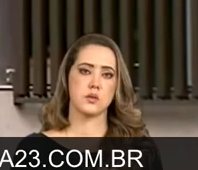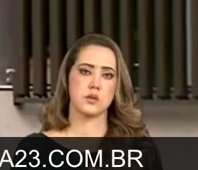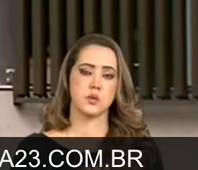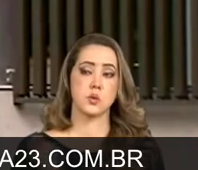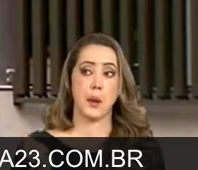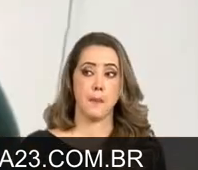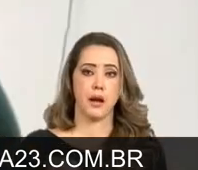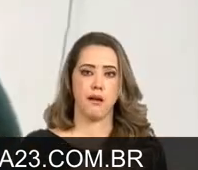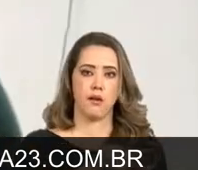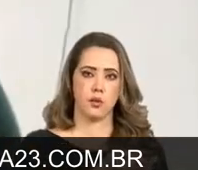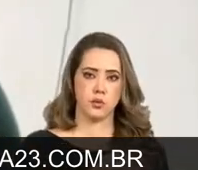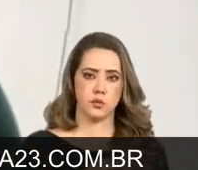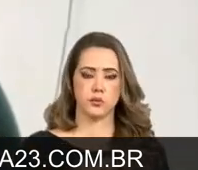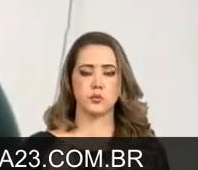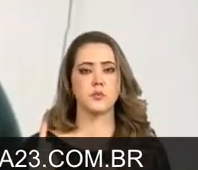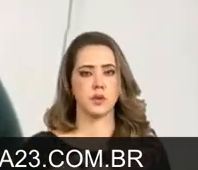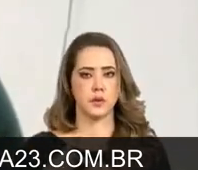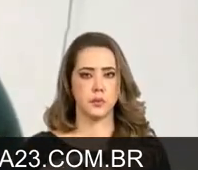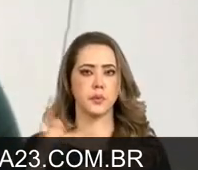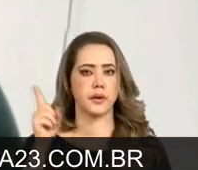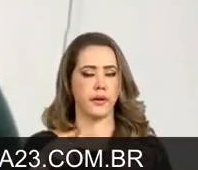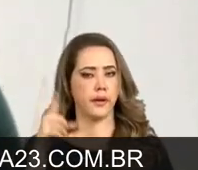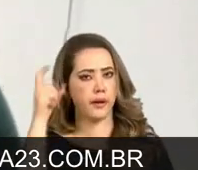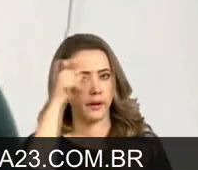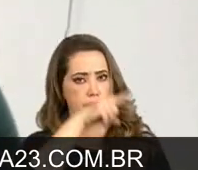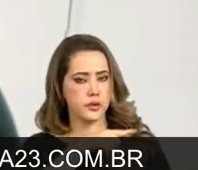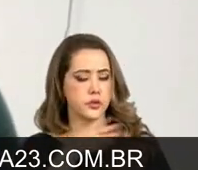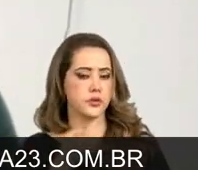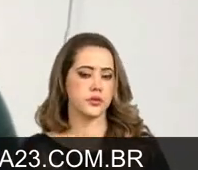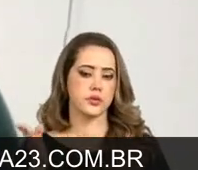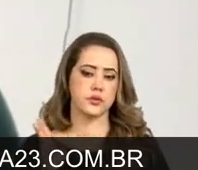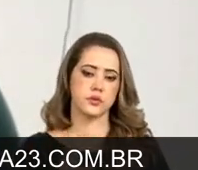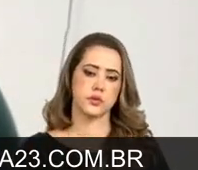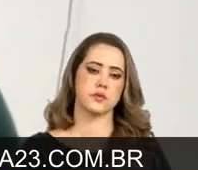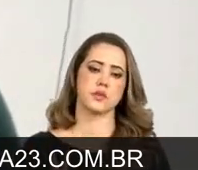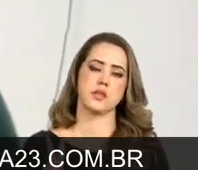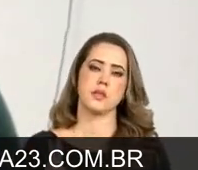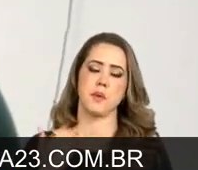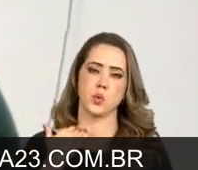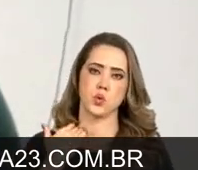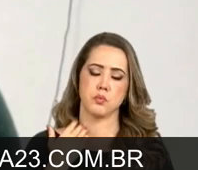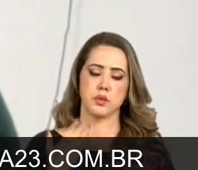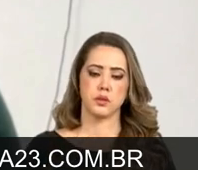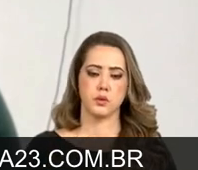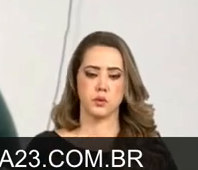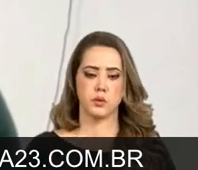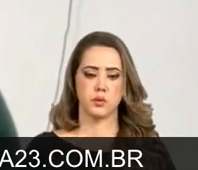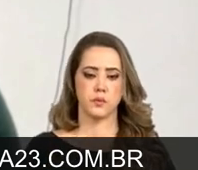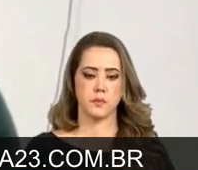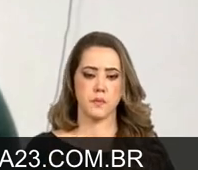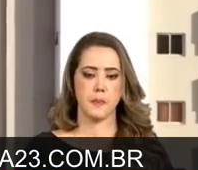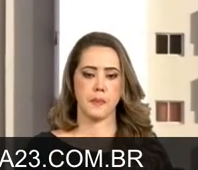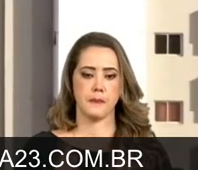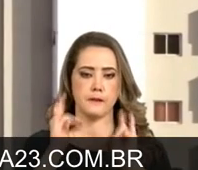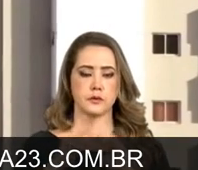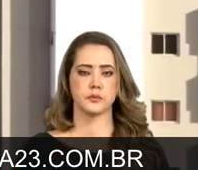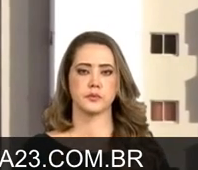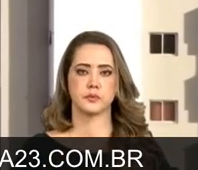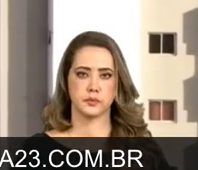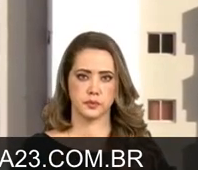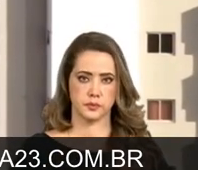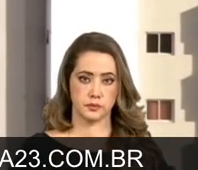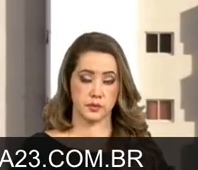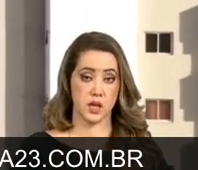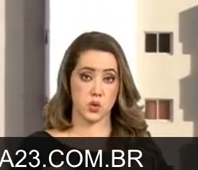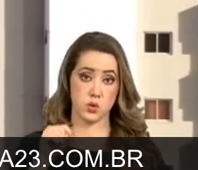são pagos, porque é muito difícil um financiamento bancário para um imóvel. A decisão